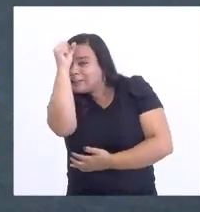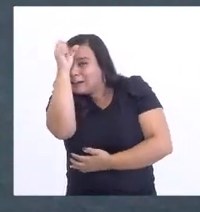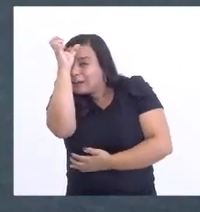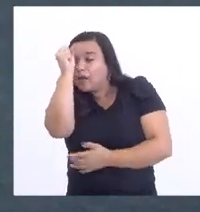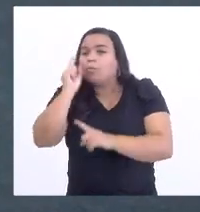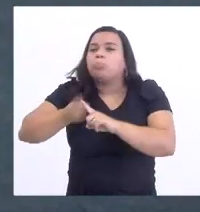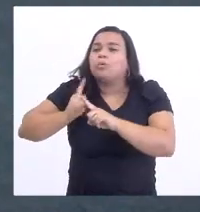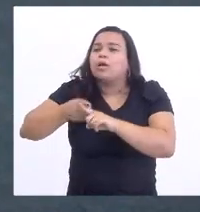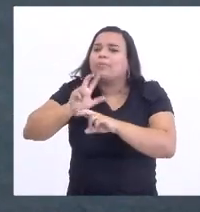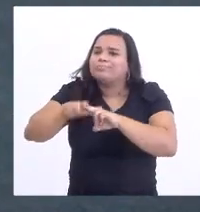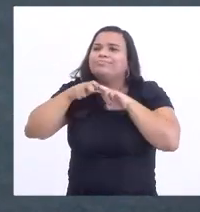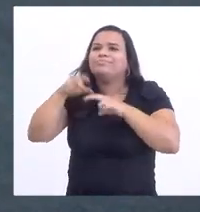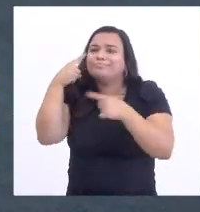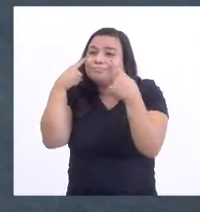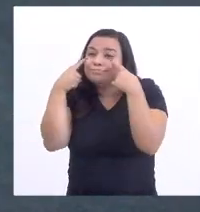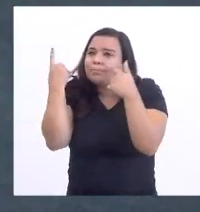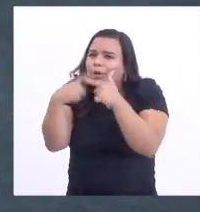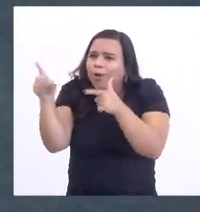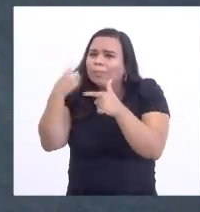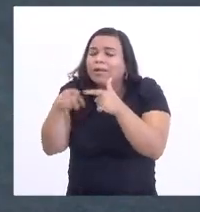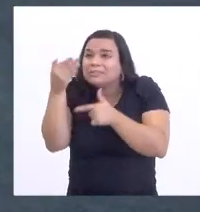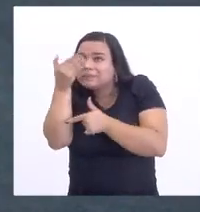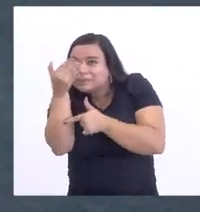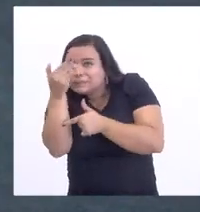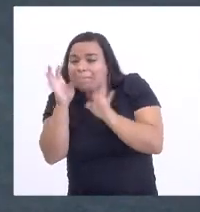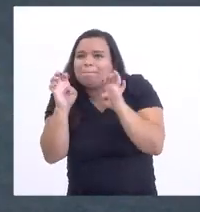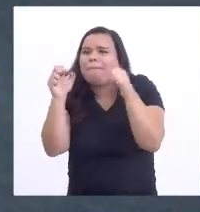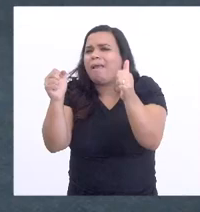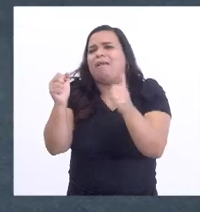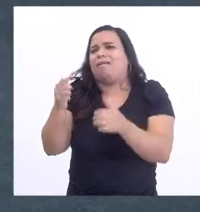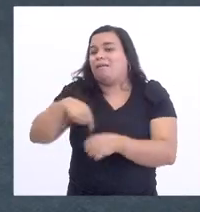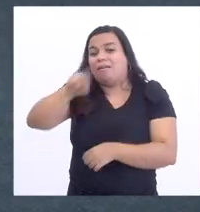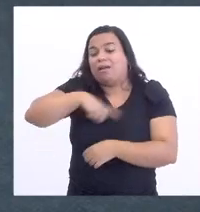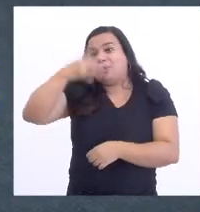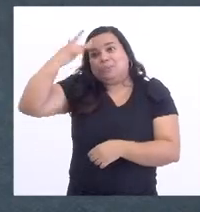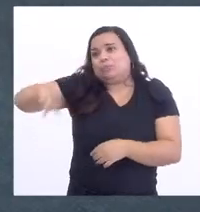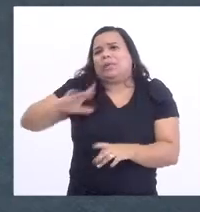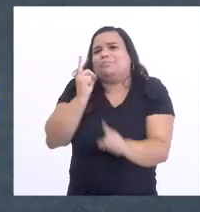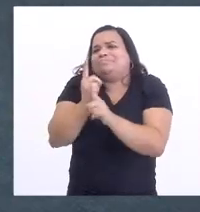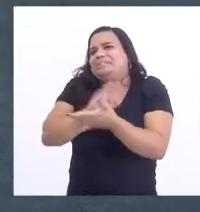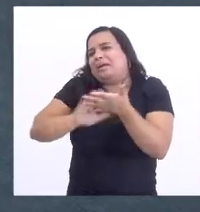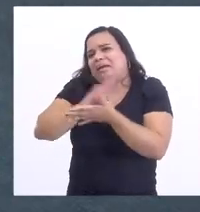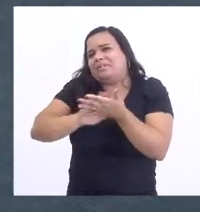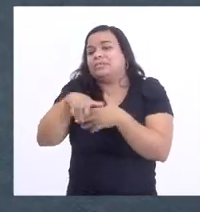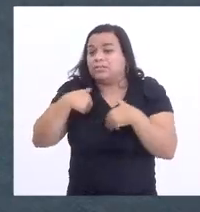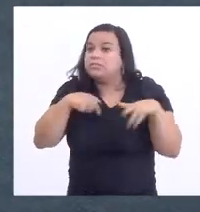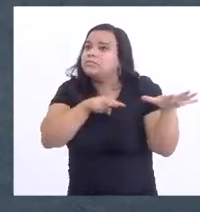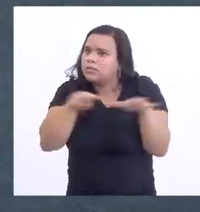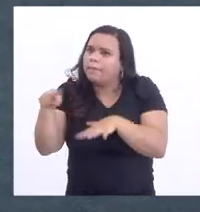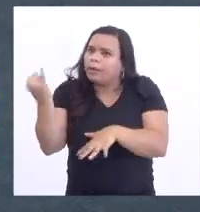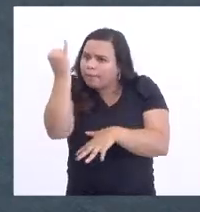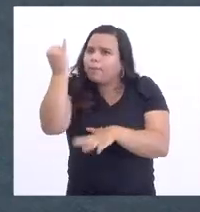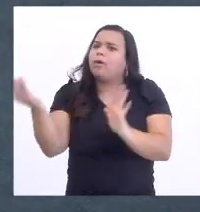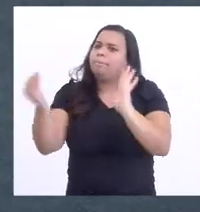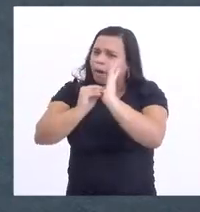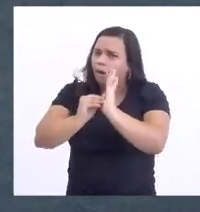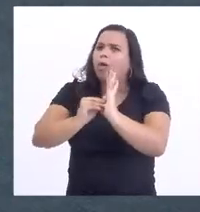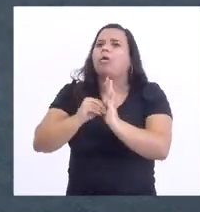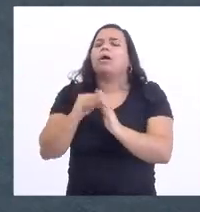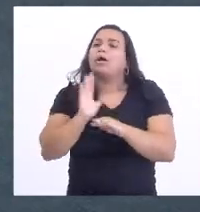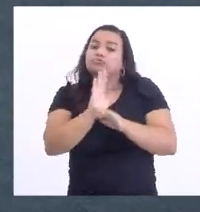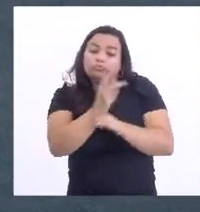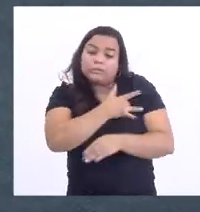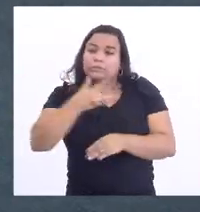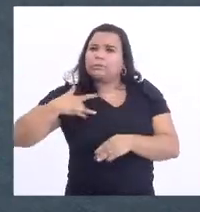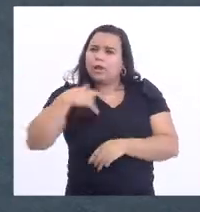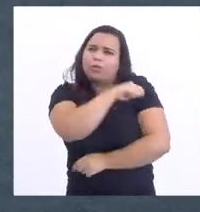decorrência de um problema oftalmológico não diagnosticado. Então, essa semana é muito relevante, pode contribuir com a saúde dos